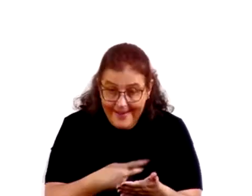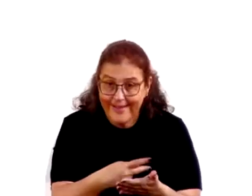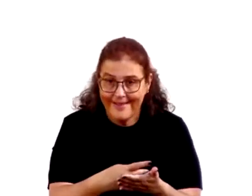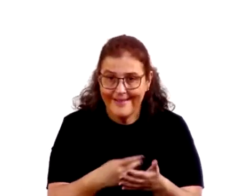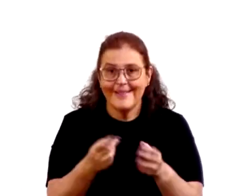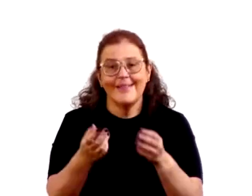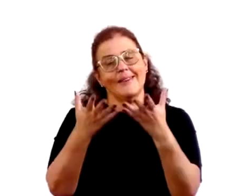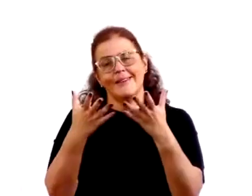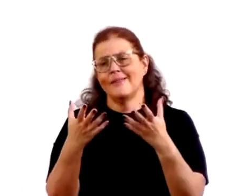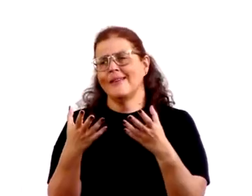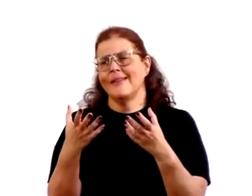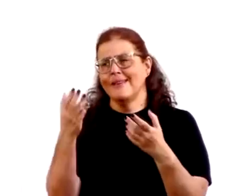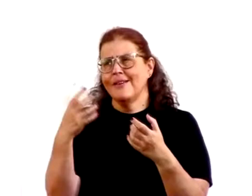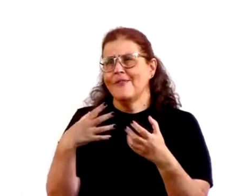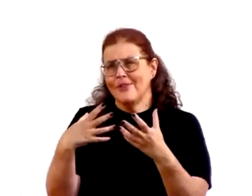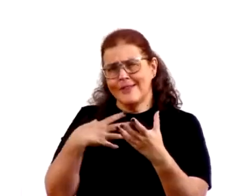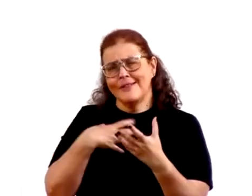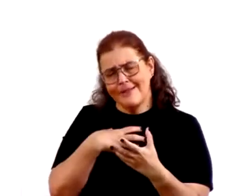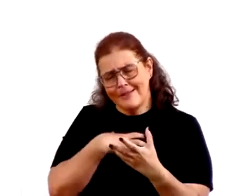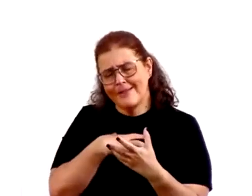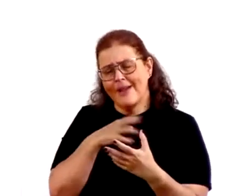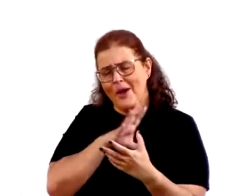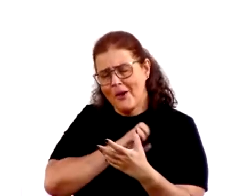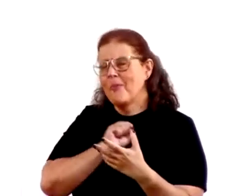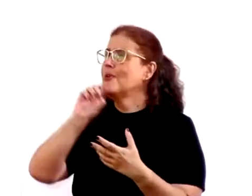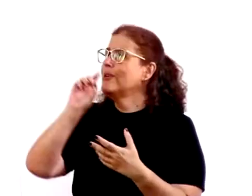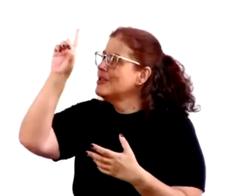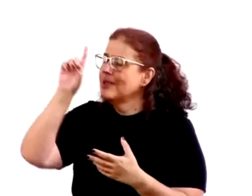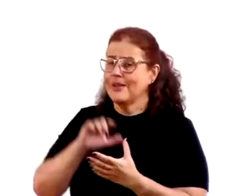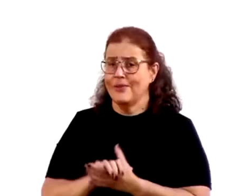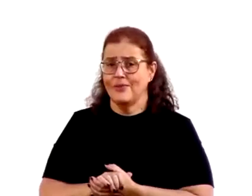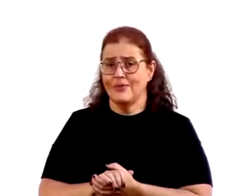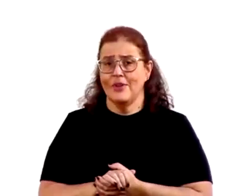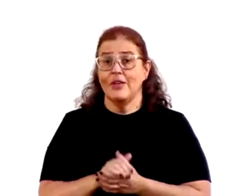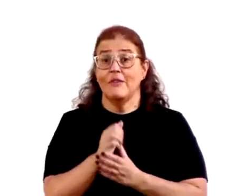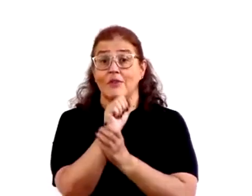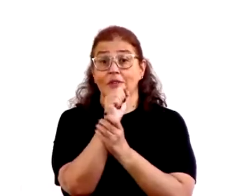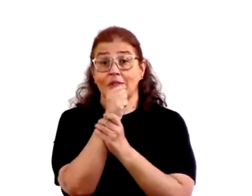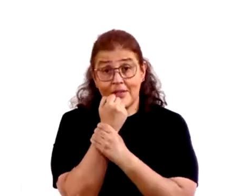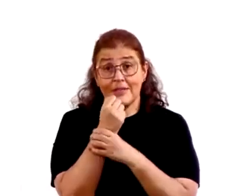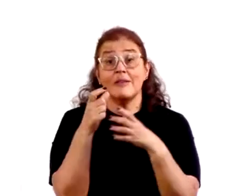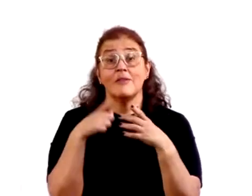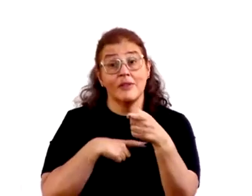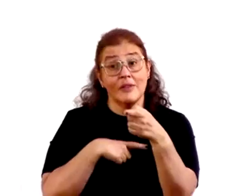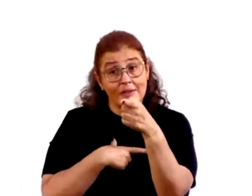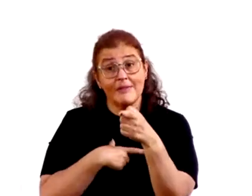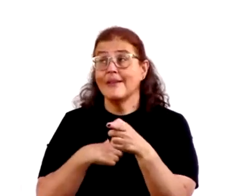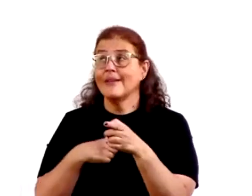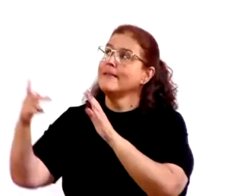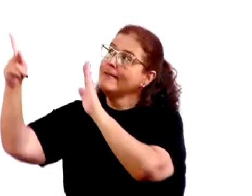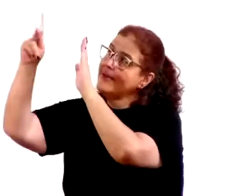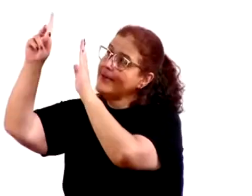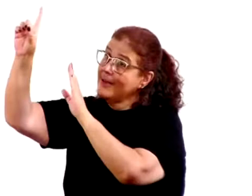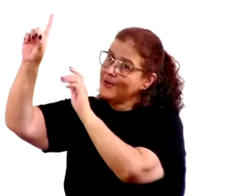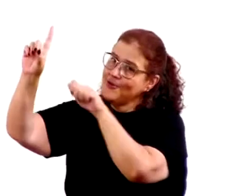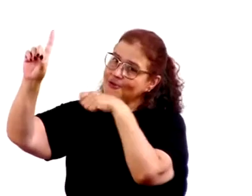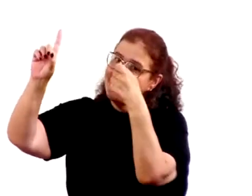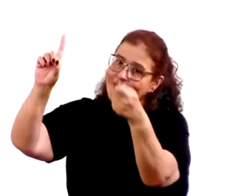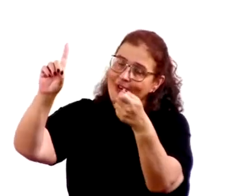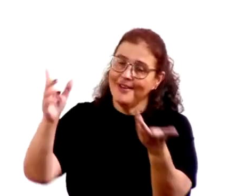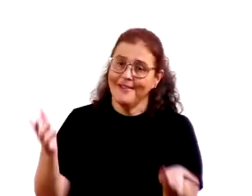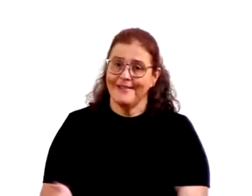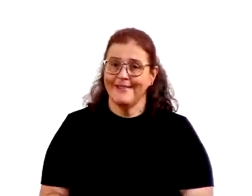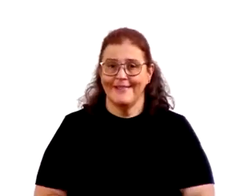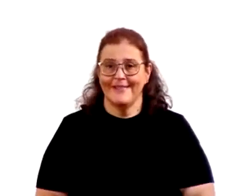que o alimento que você terá na sua vida foi o rei que deu, que a segurança que você tiver na sua vida foi o rei que deu. O pastor gostaria que